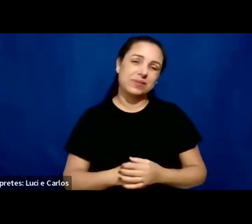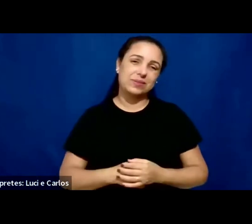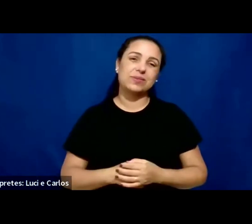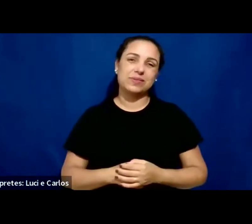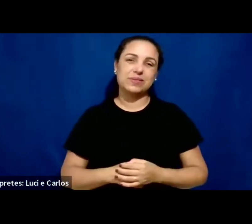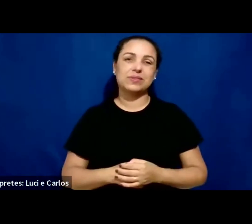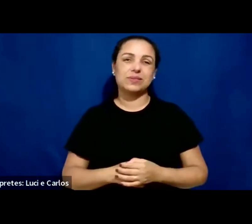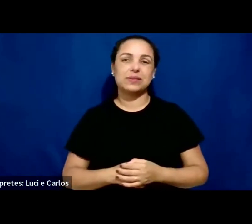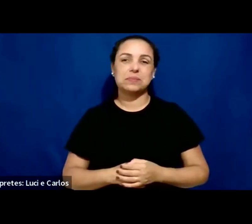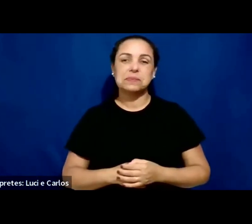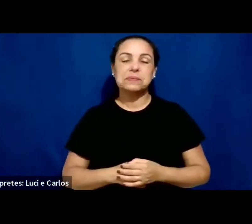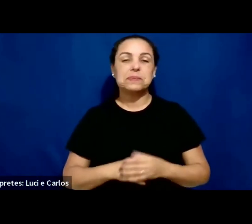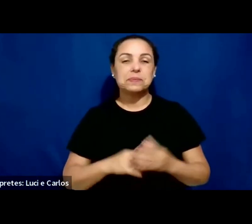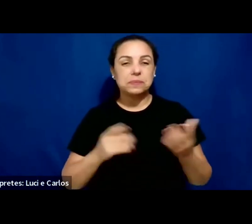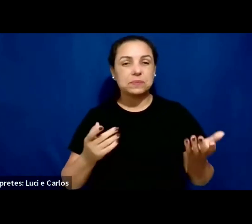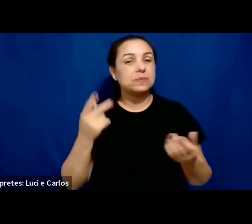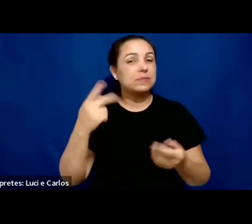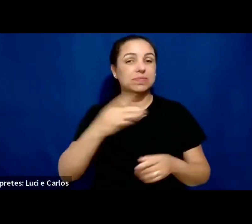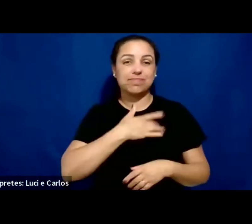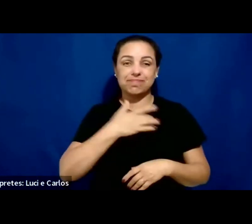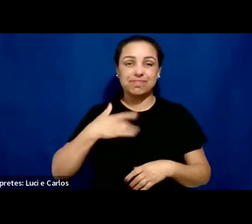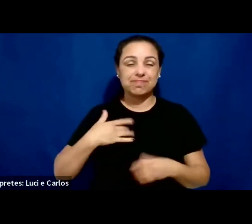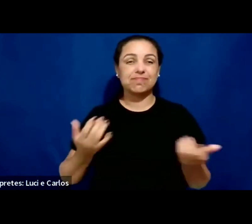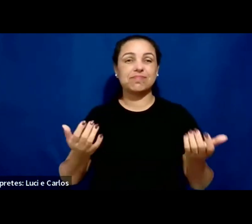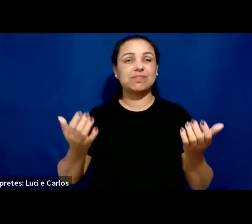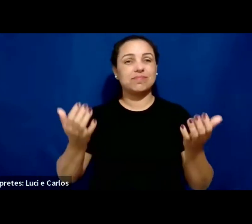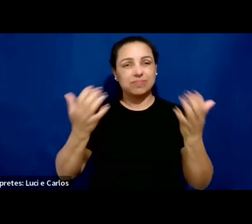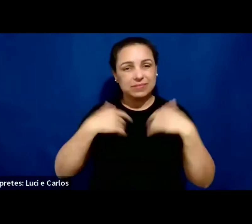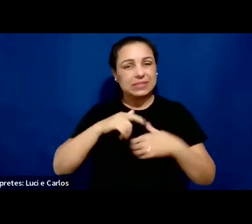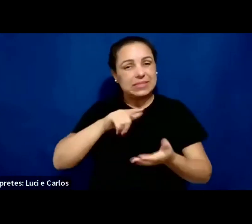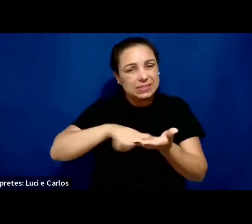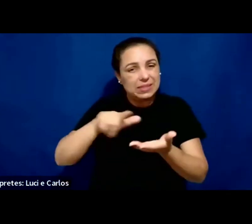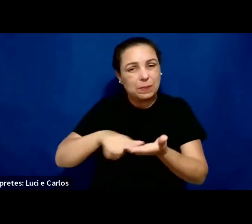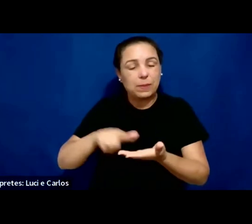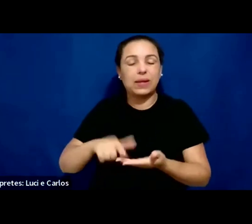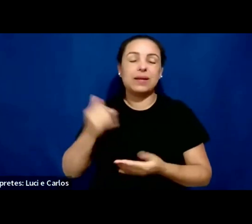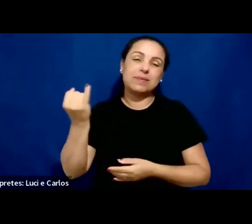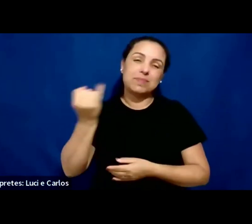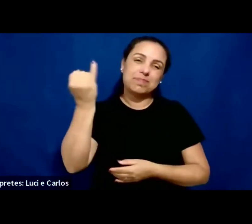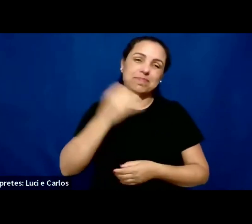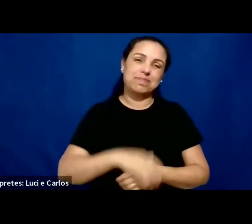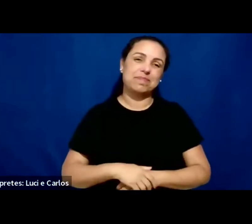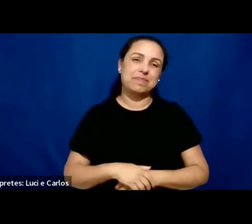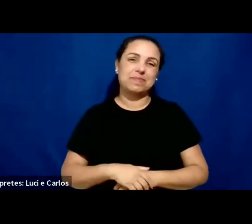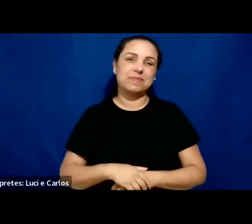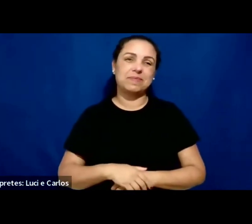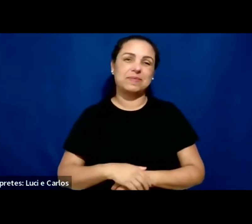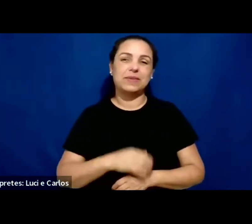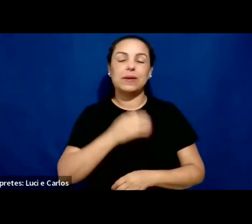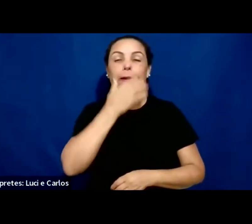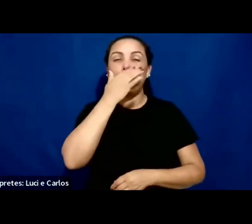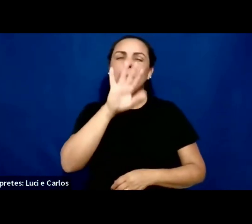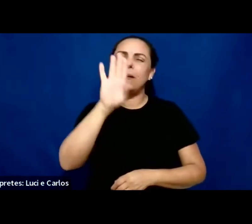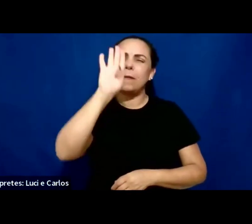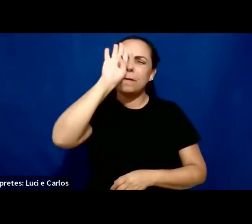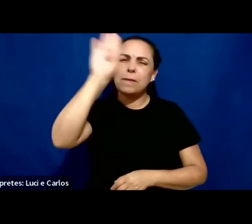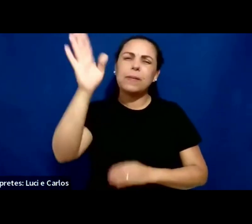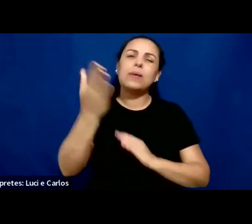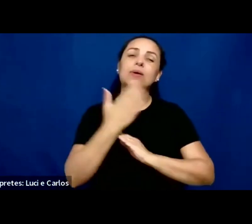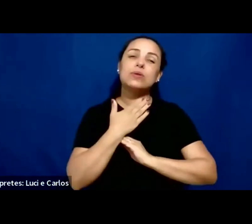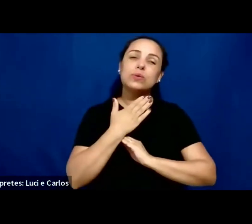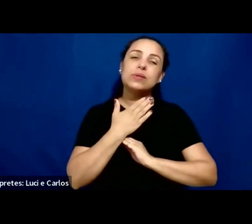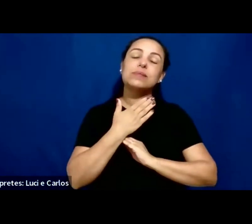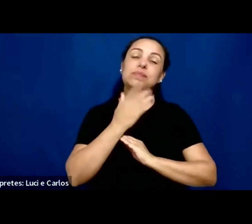né? Deixe ele bem limpo, bem adequado. E o principal é a água